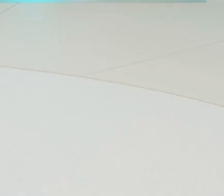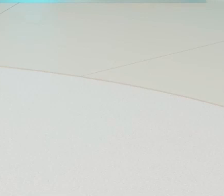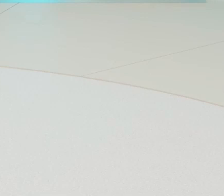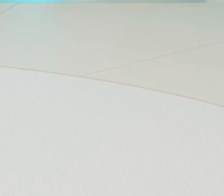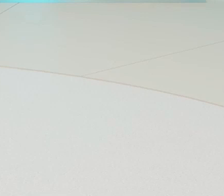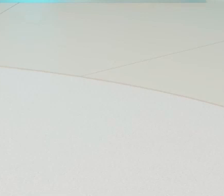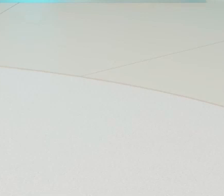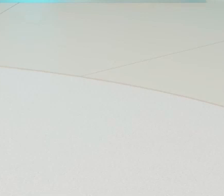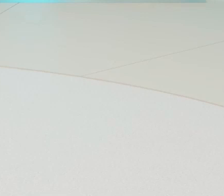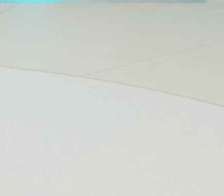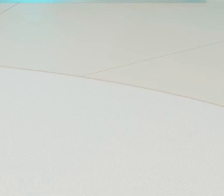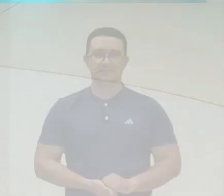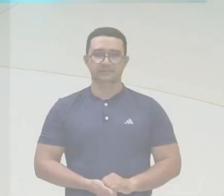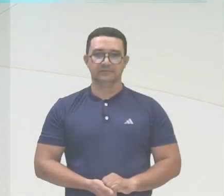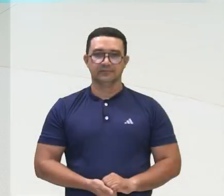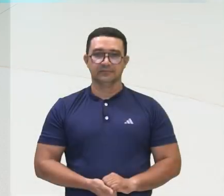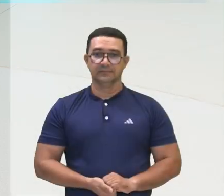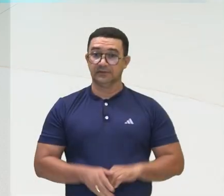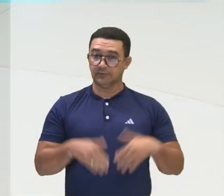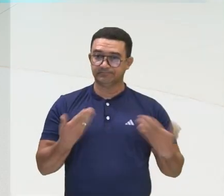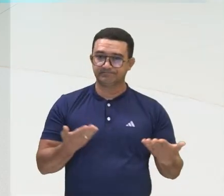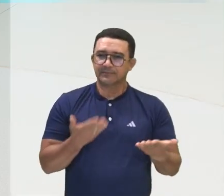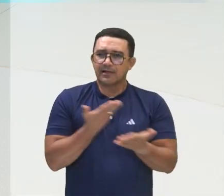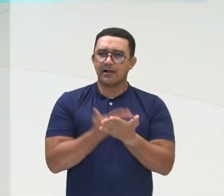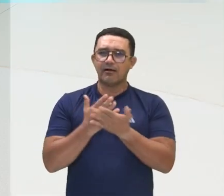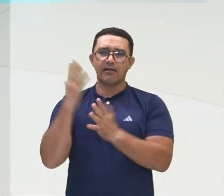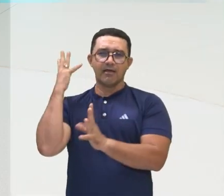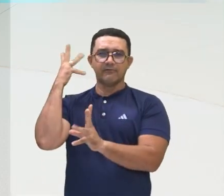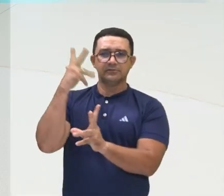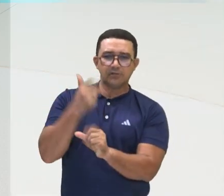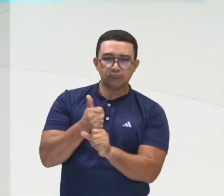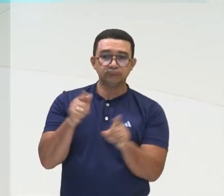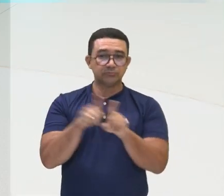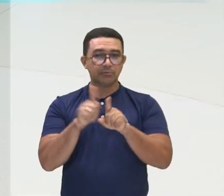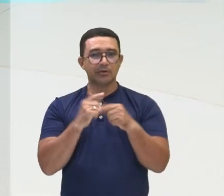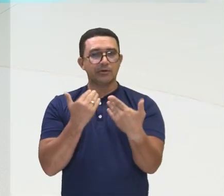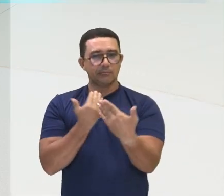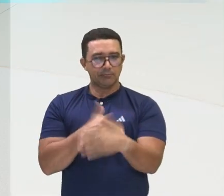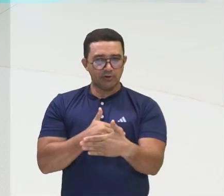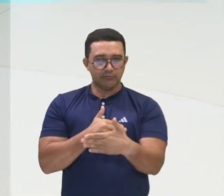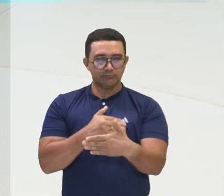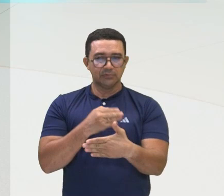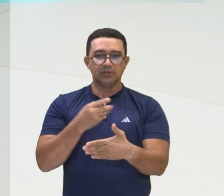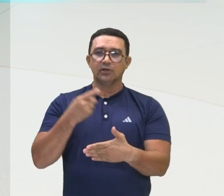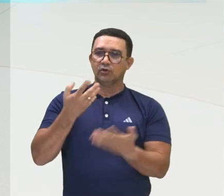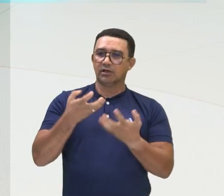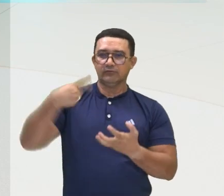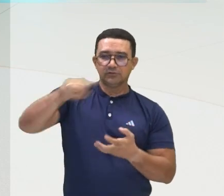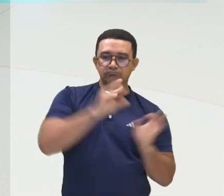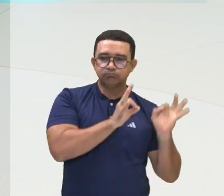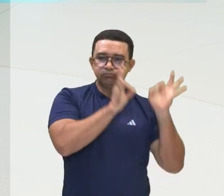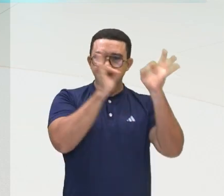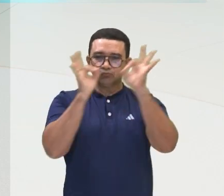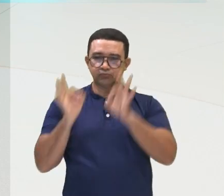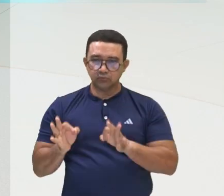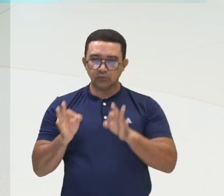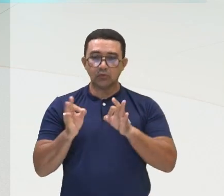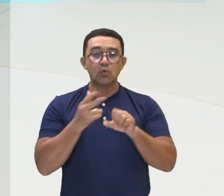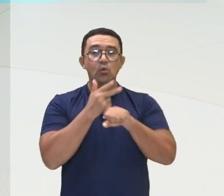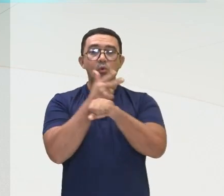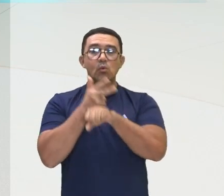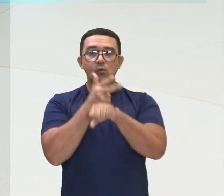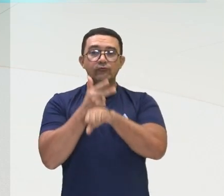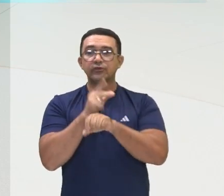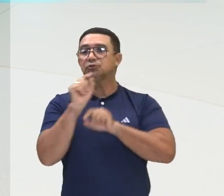Então, gente, para a nossa aula de revisão e avaliação, eu quero que primeiro vocês acompanhem um vídeo comigo, que é justamente